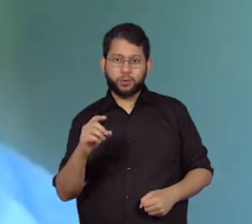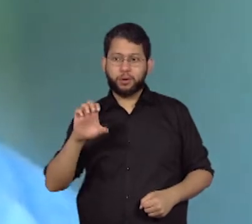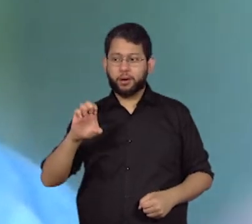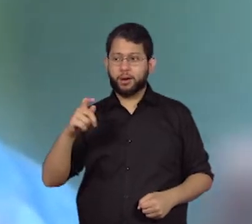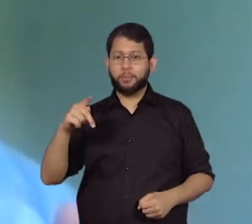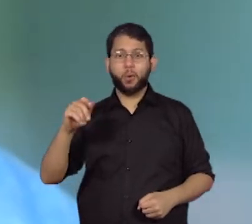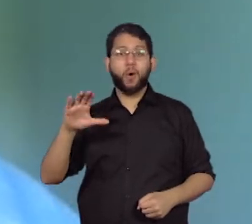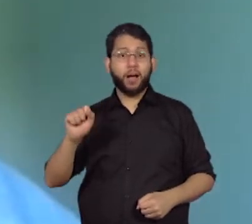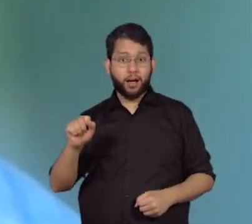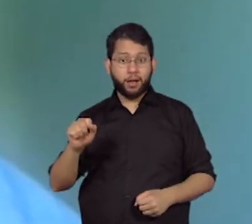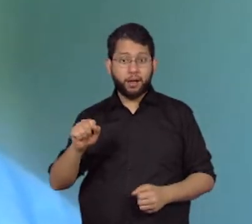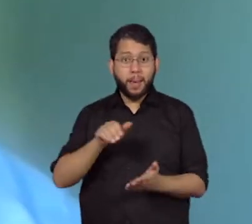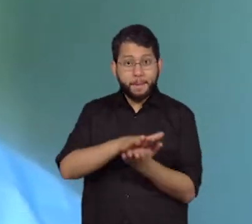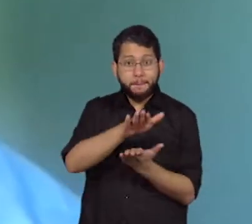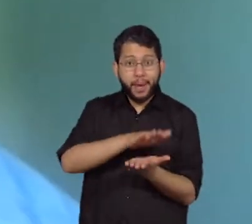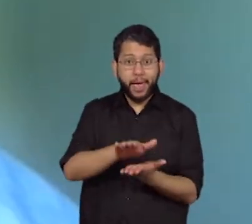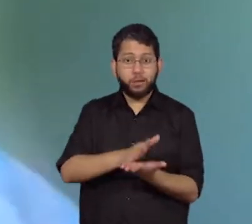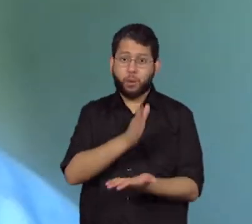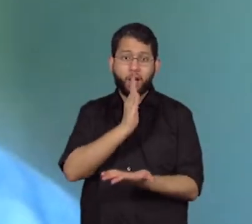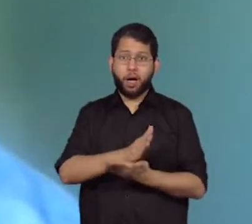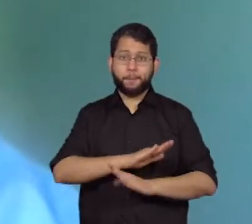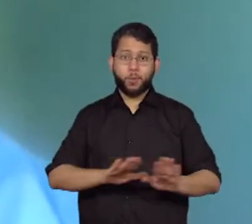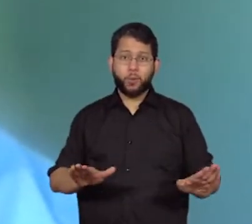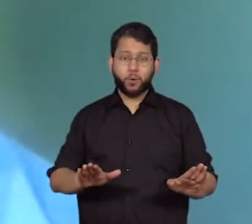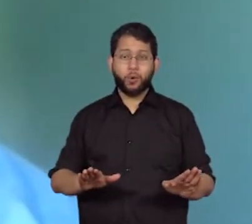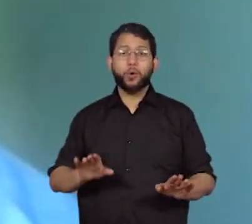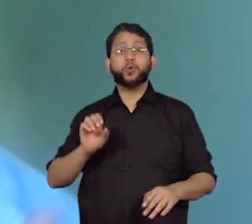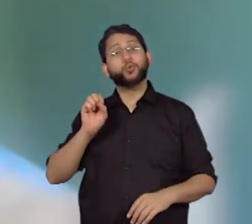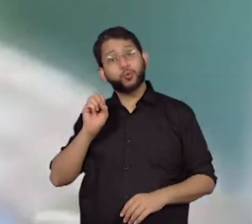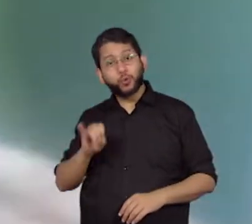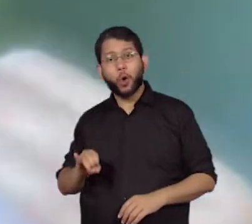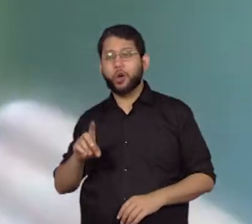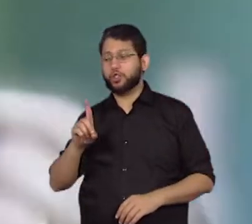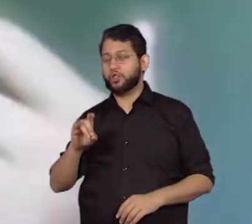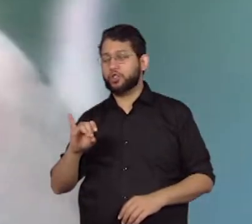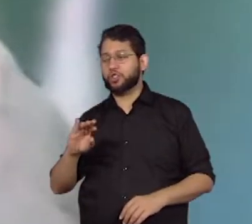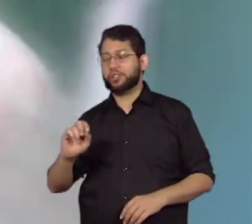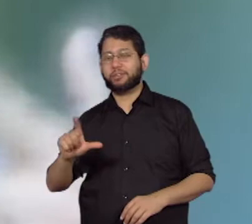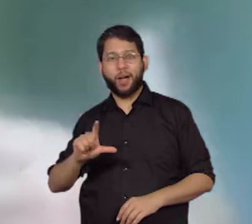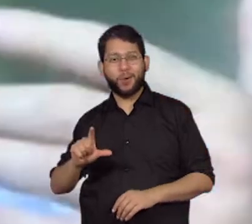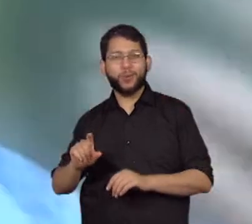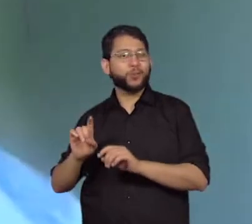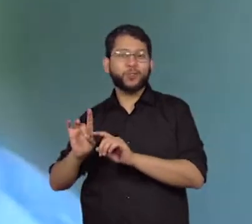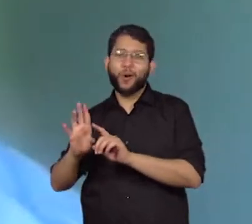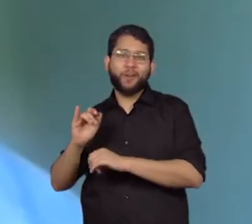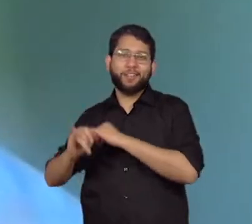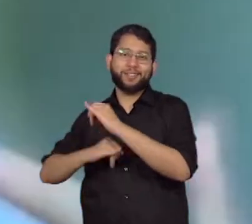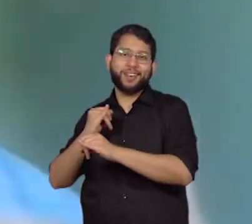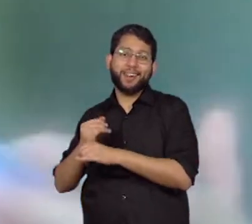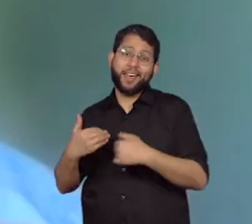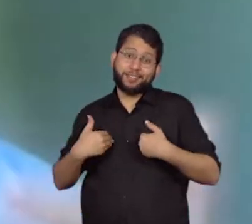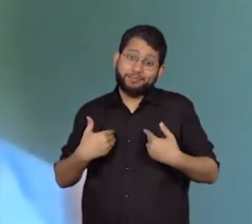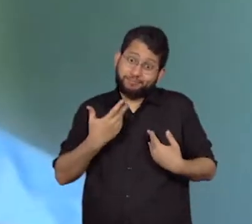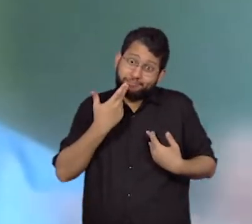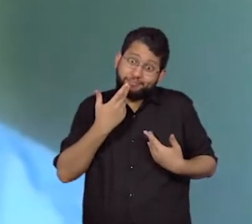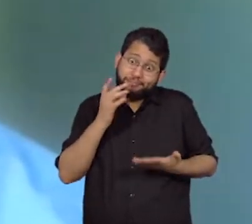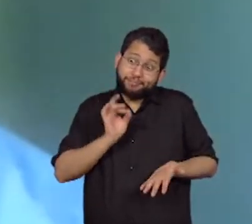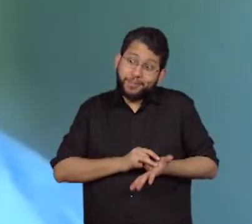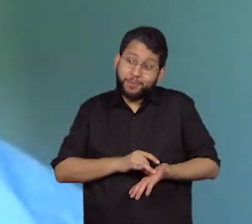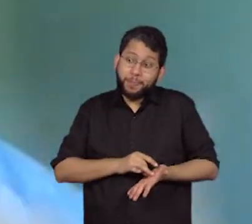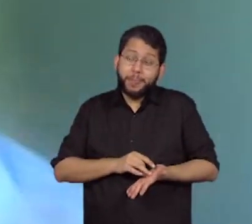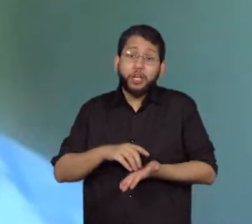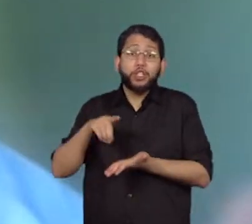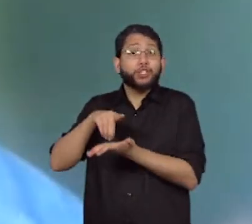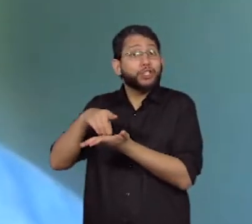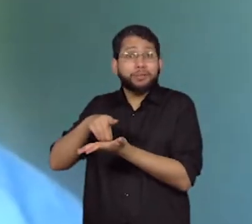a versão impressa e hoje só tem a versão digital dentro do jornal o Globo. Então, acho que eu estava certo, acho não, tenho